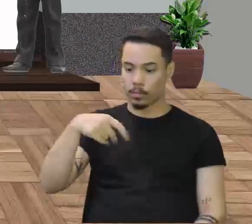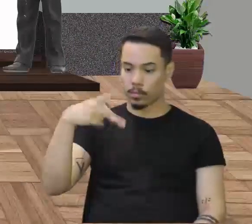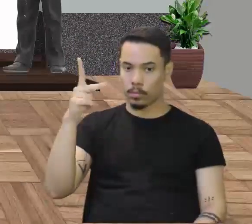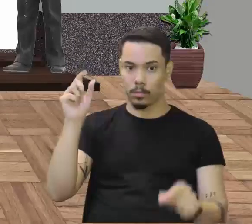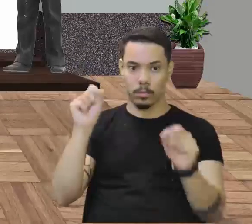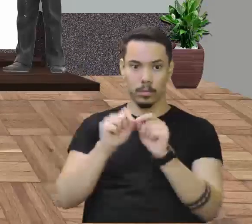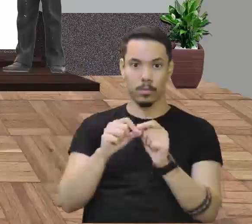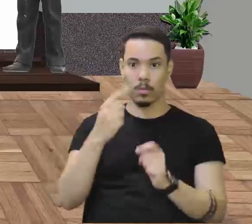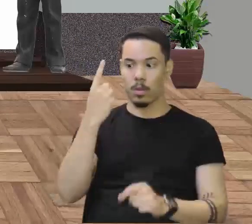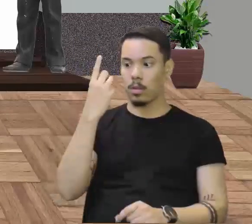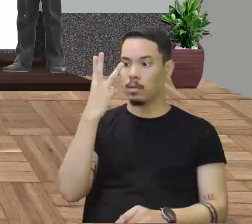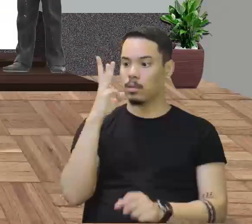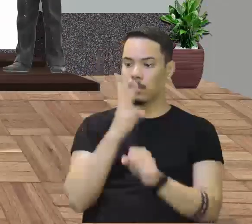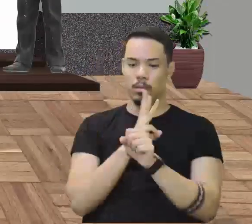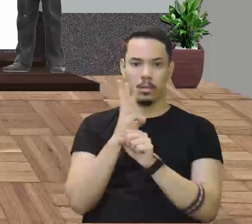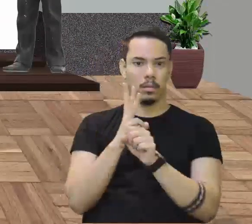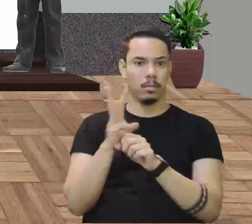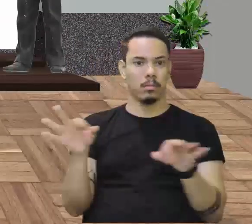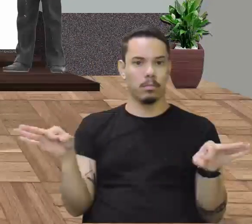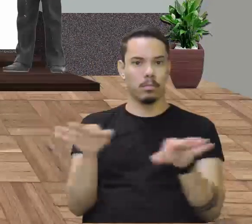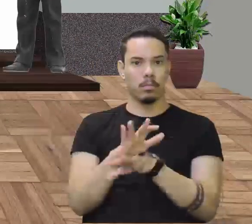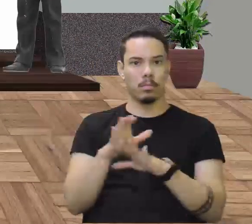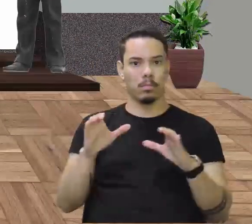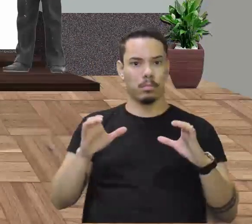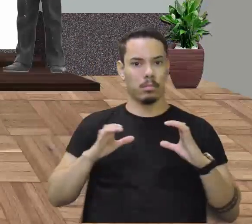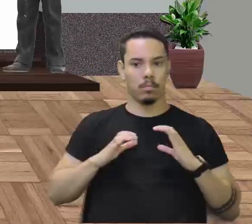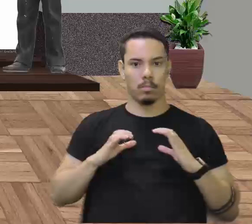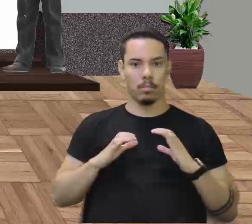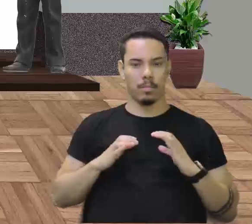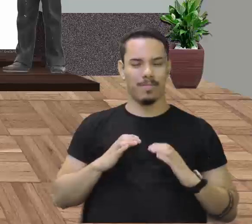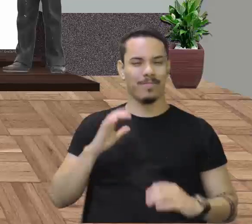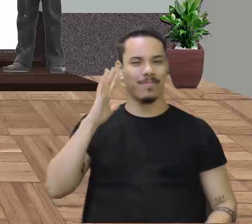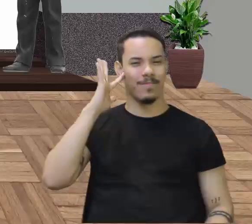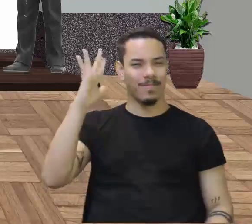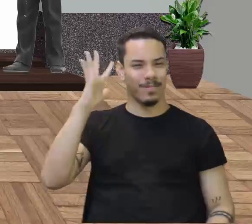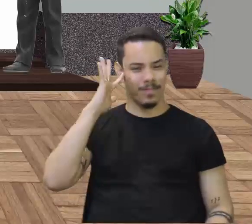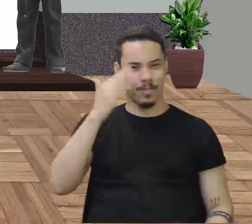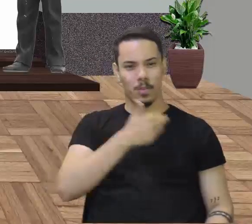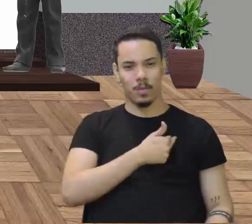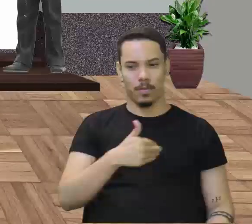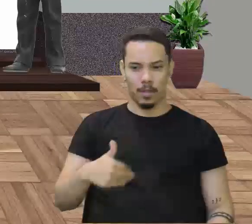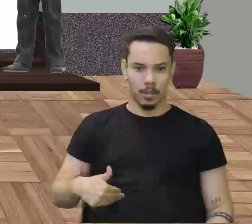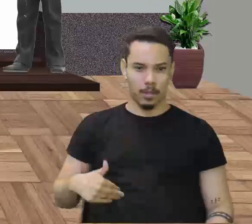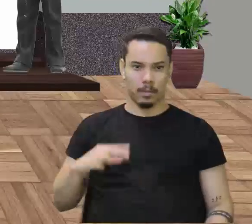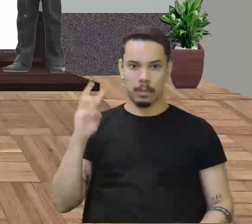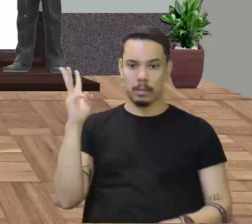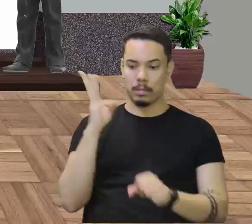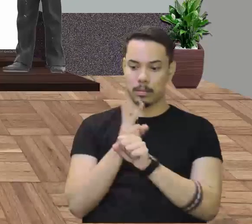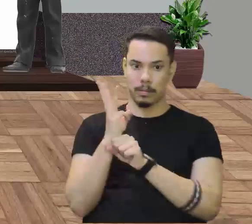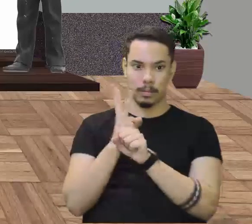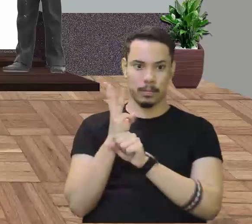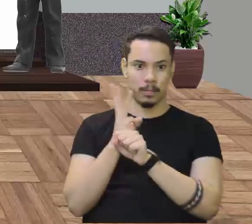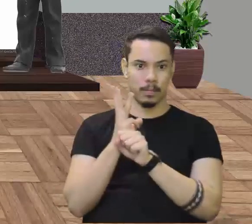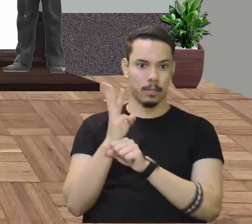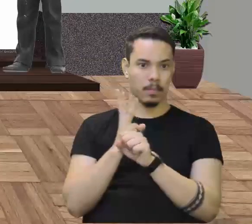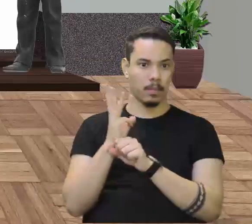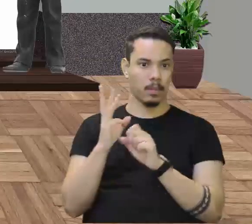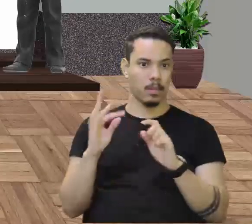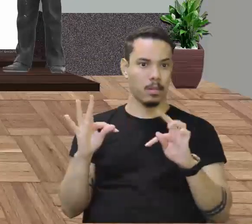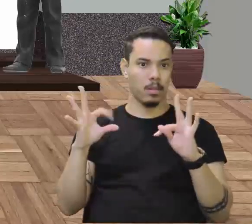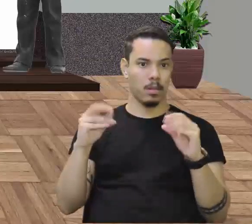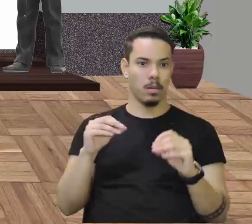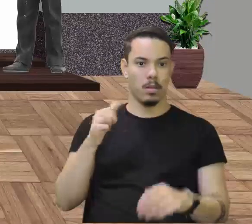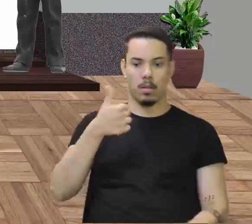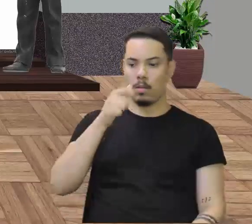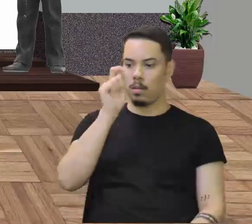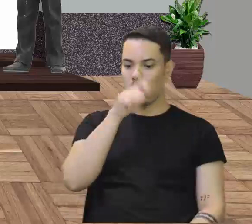cara. A loucura que foi o governo Juscelino Kubitschek. Em apenas 3 anos e 11